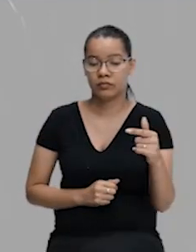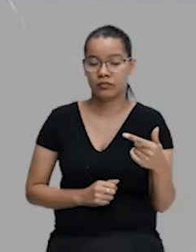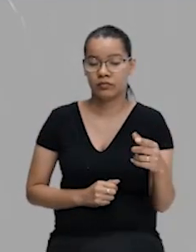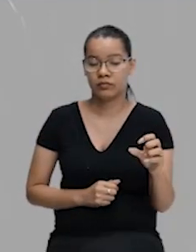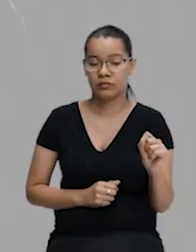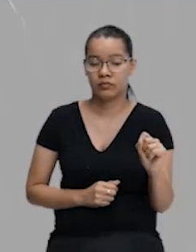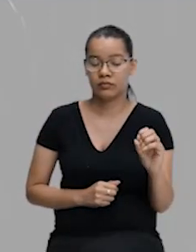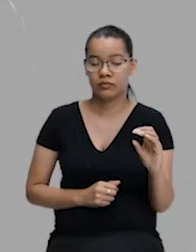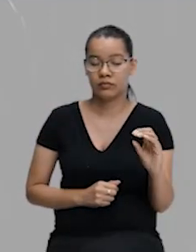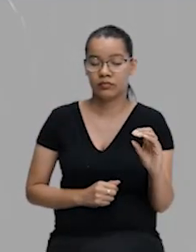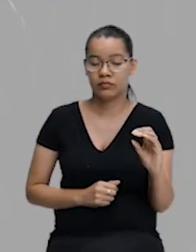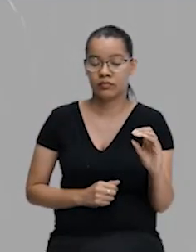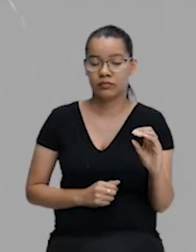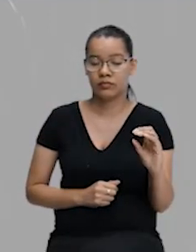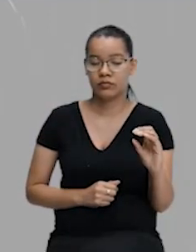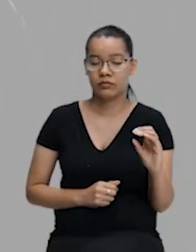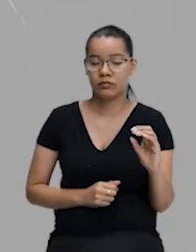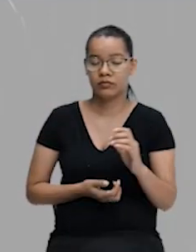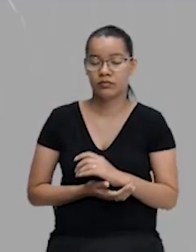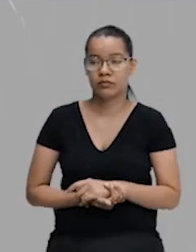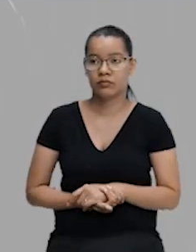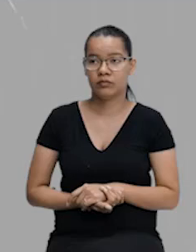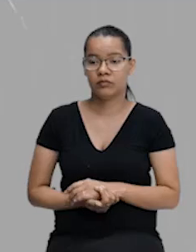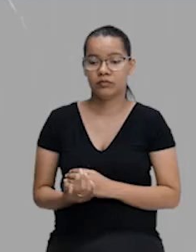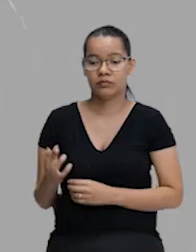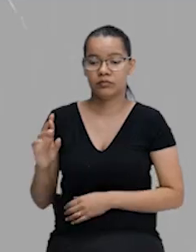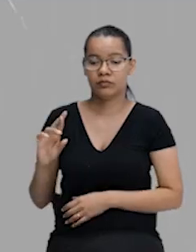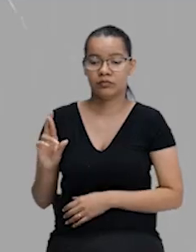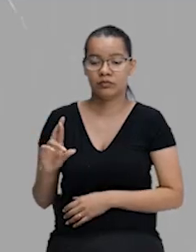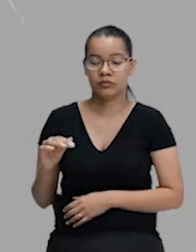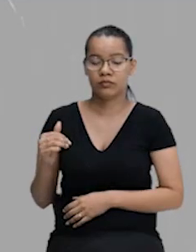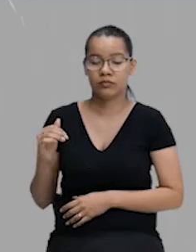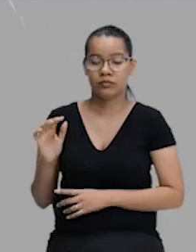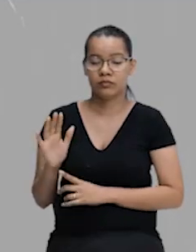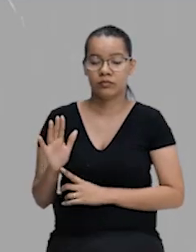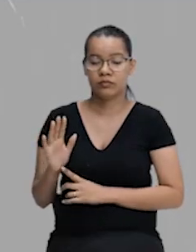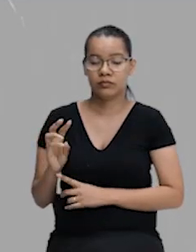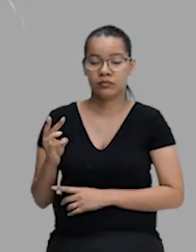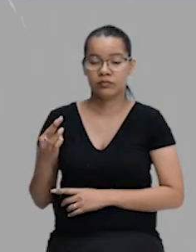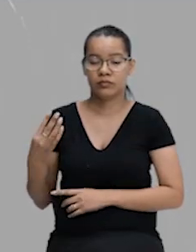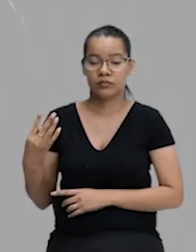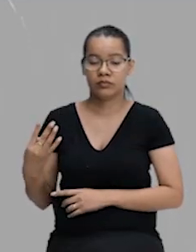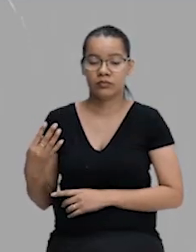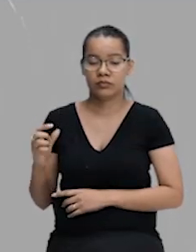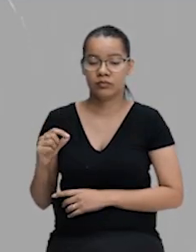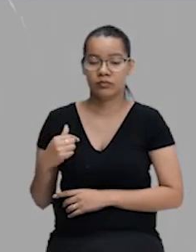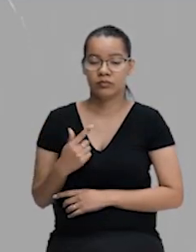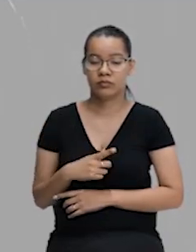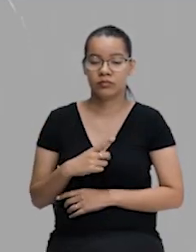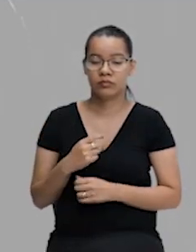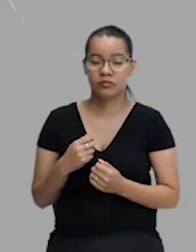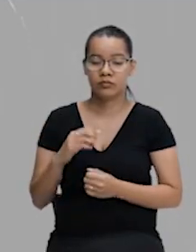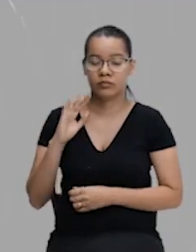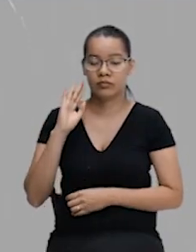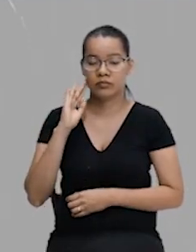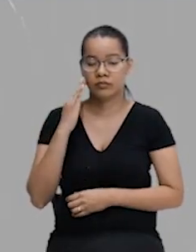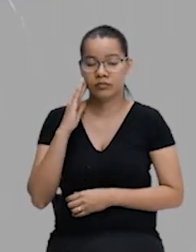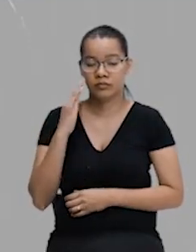carbonos e o radical, né, apresenta 34 carbonos. Então, o que a gente pode entender até agora